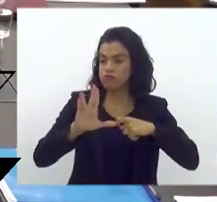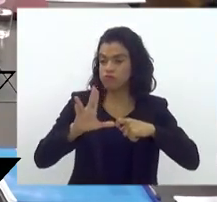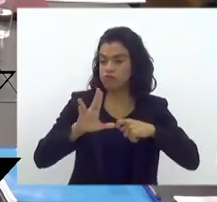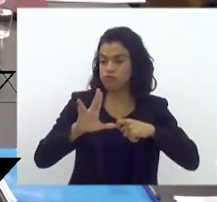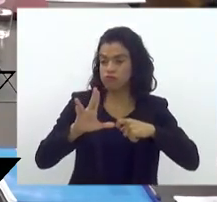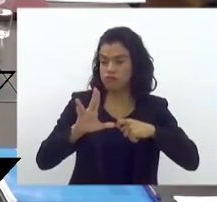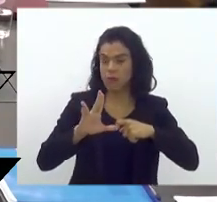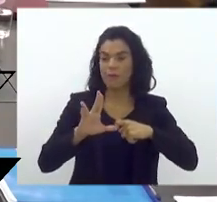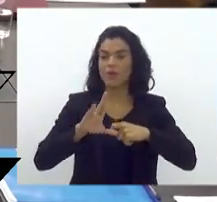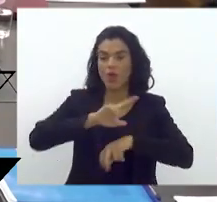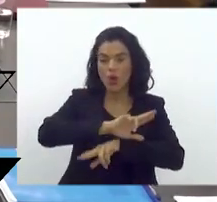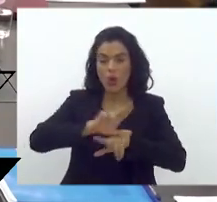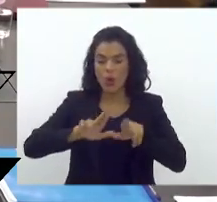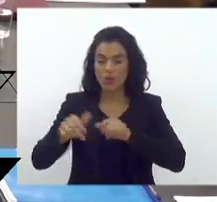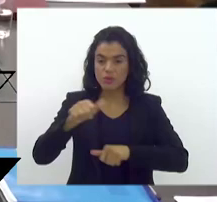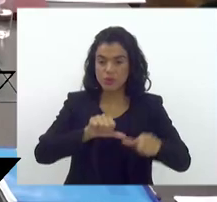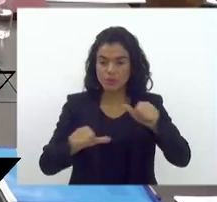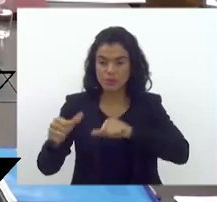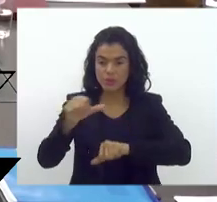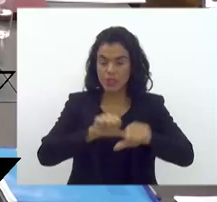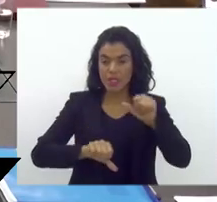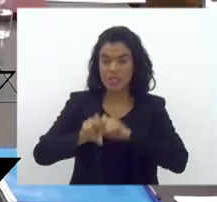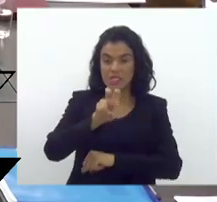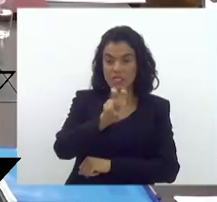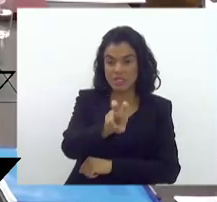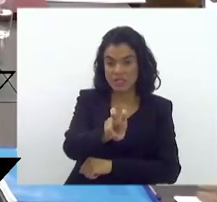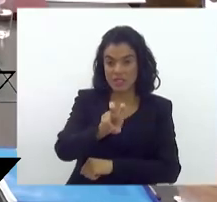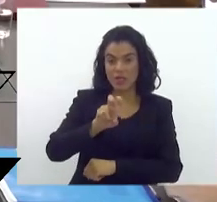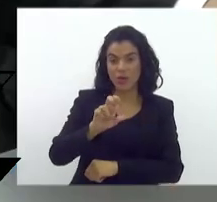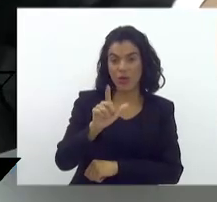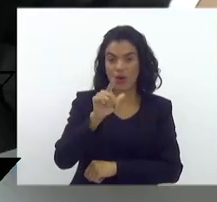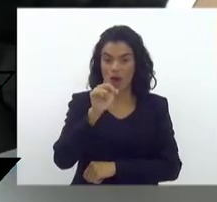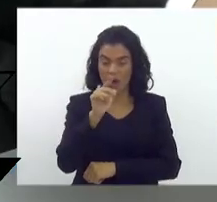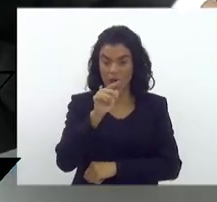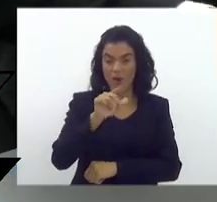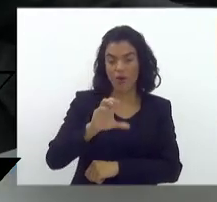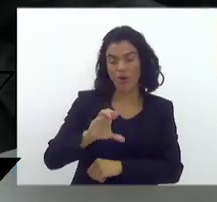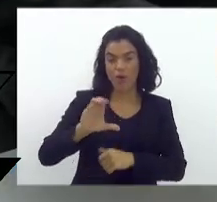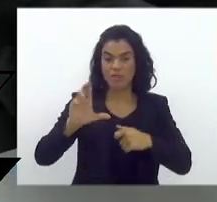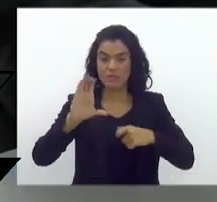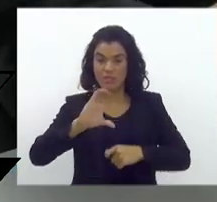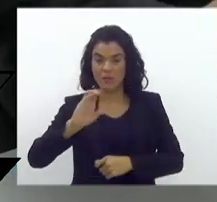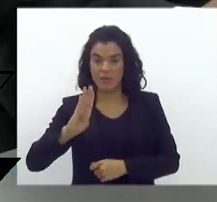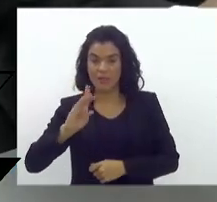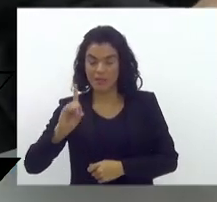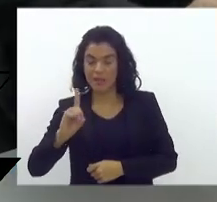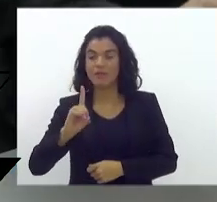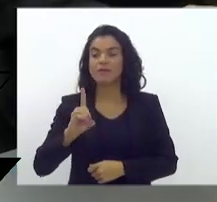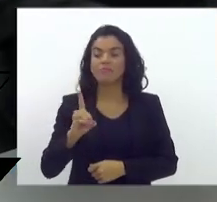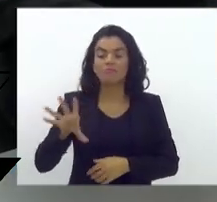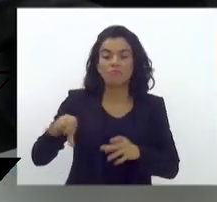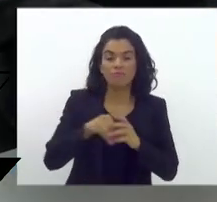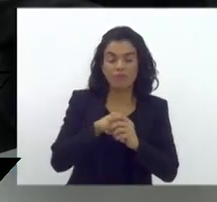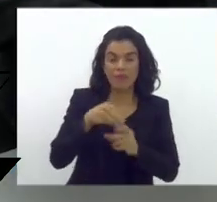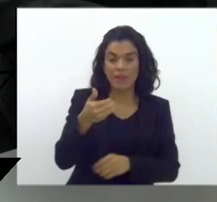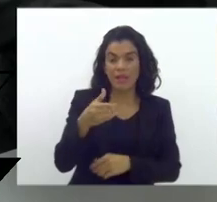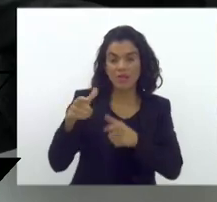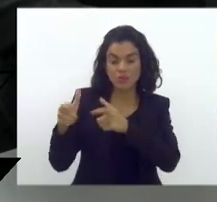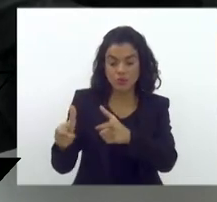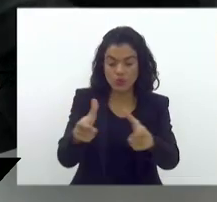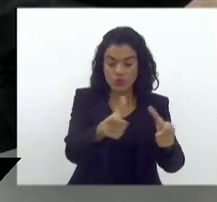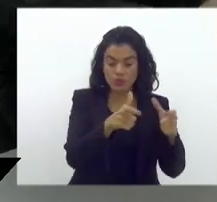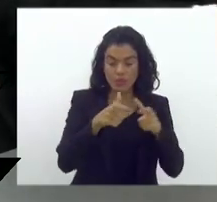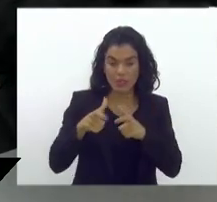canabinoides, incluindo tetra-hidrocanabidiol em caráter de excepcionalidade pelo Poder Executivo nas unidades de saúde